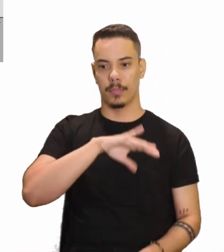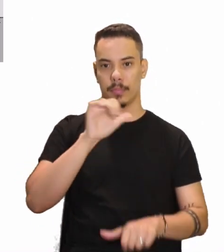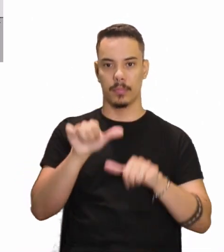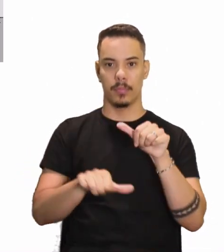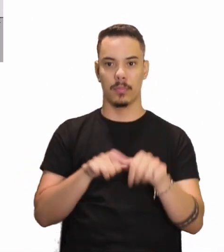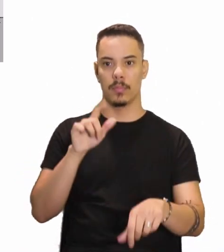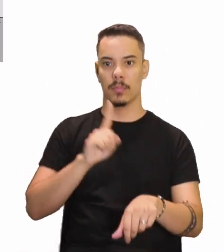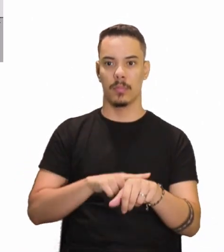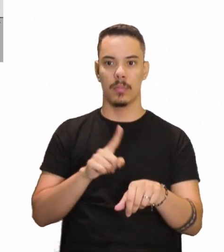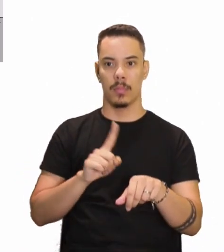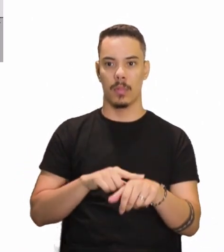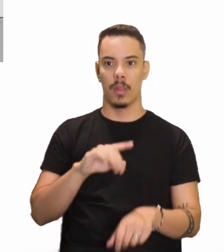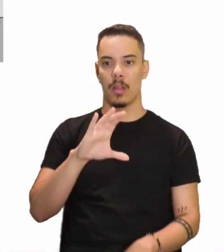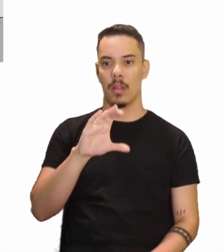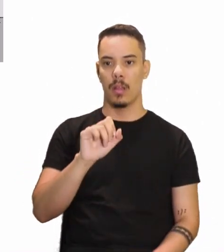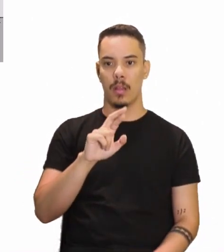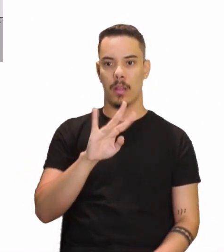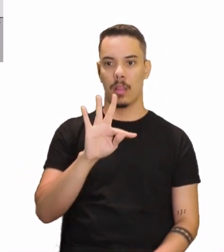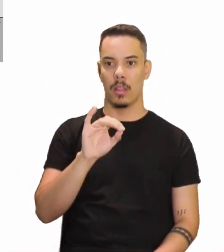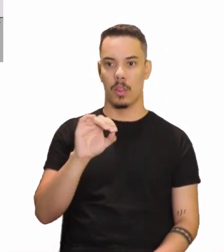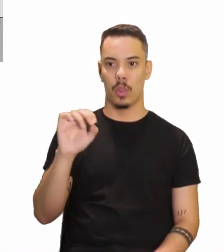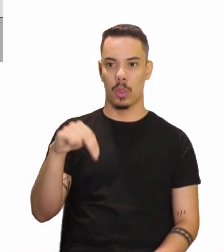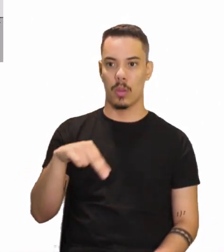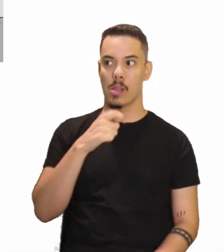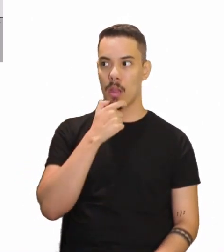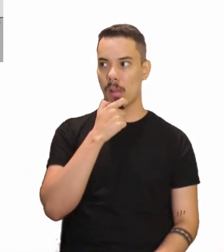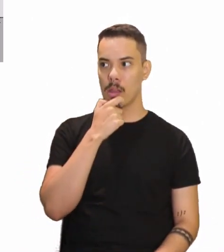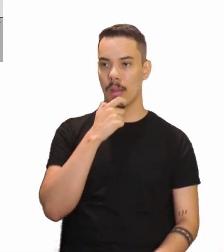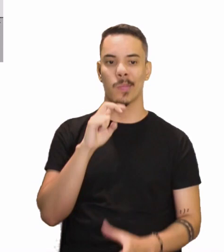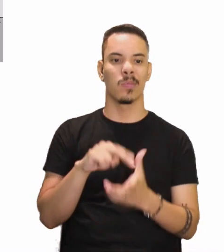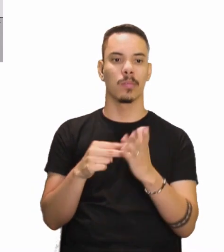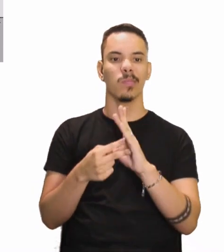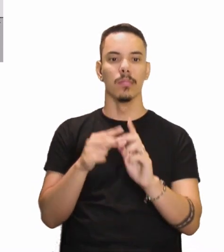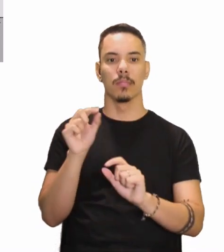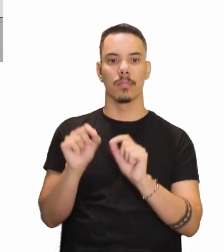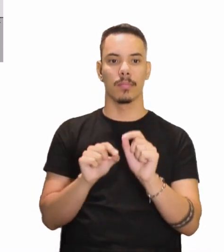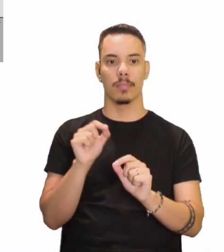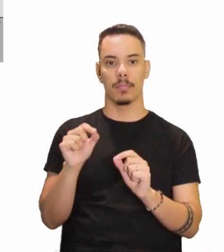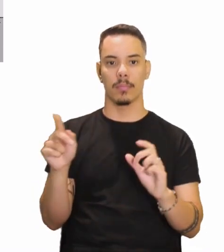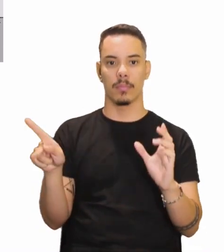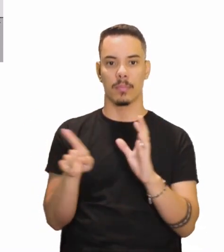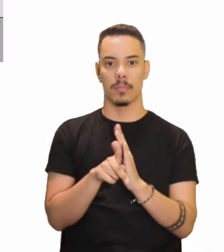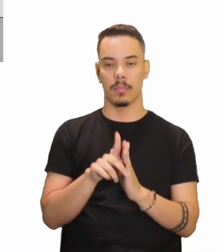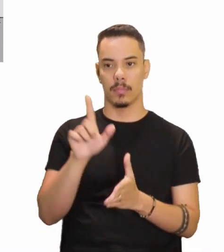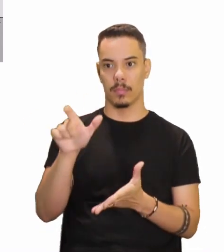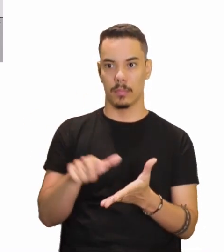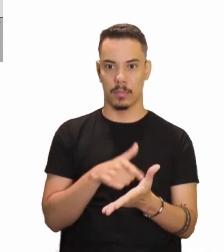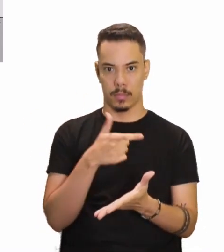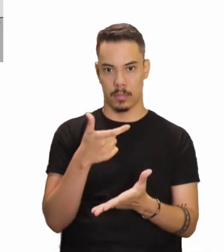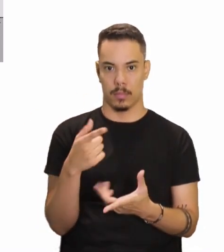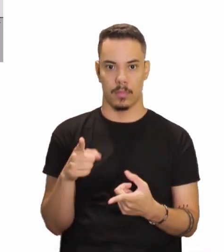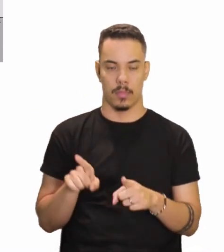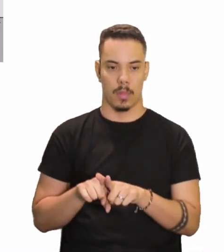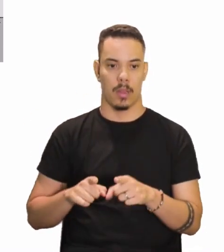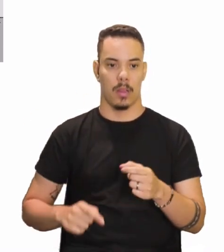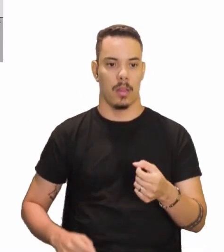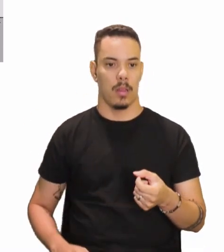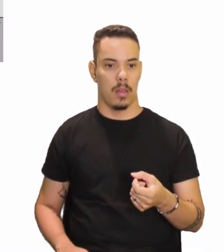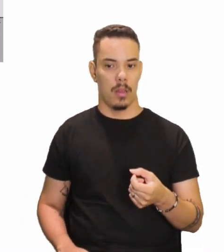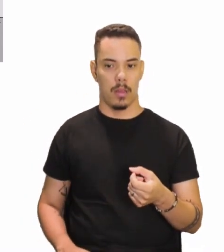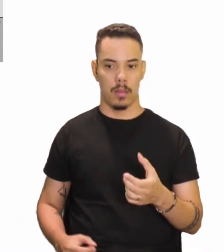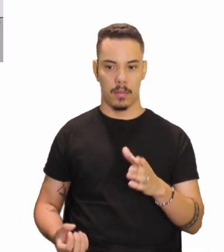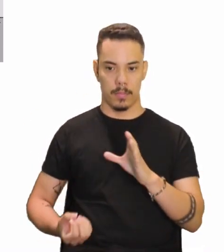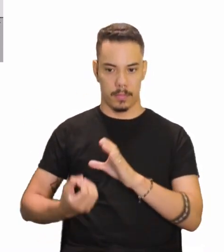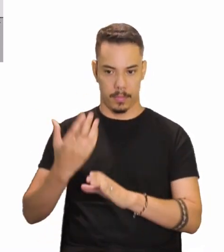ada do termo inglês Cartoon e significa o quê cartão e tem origem na